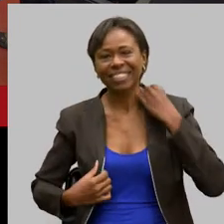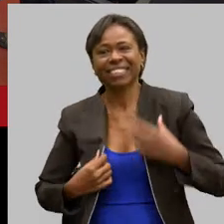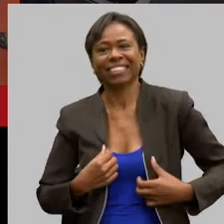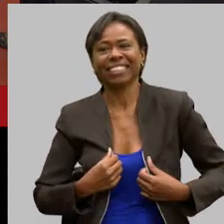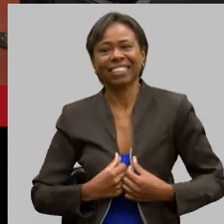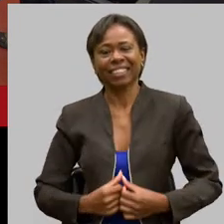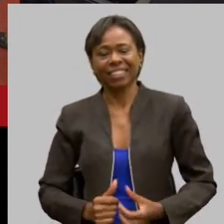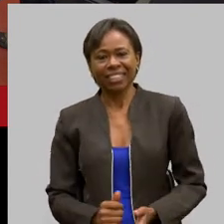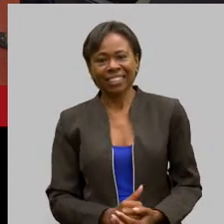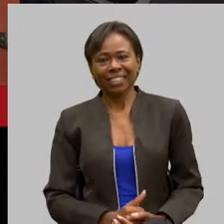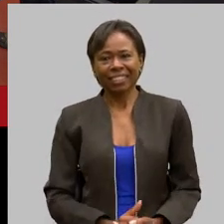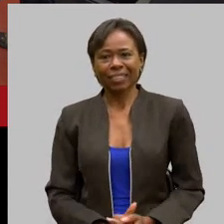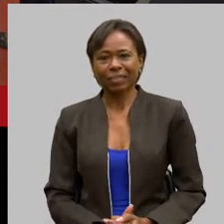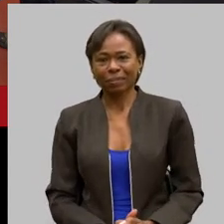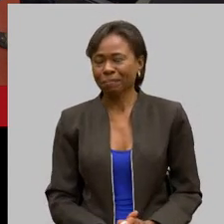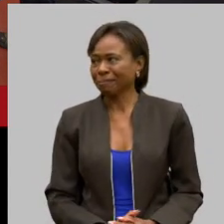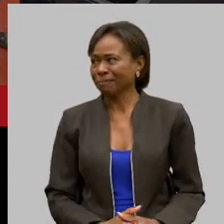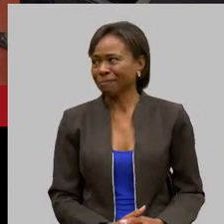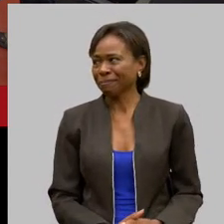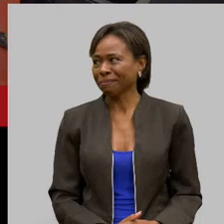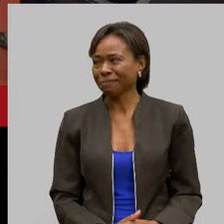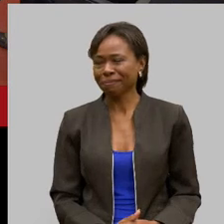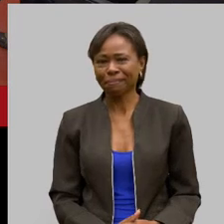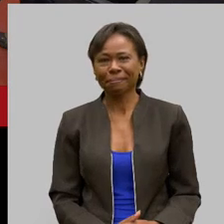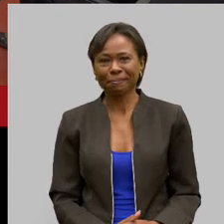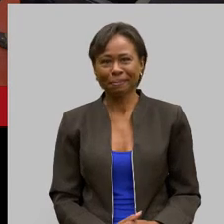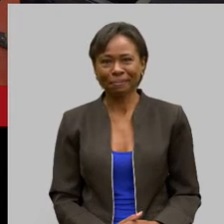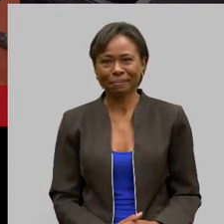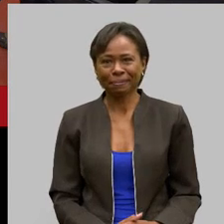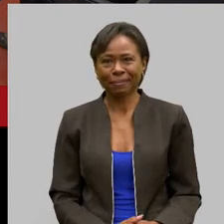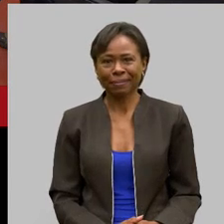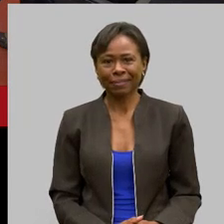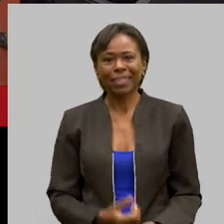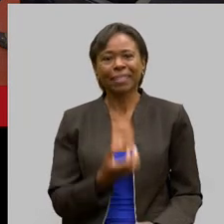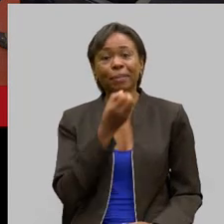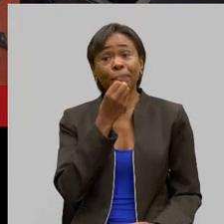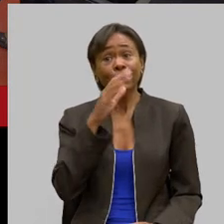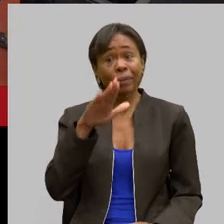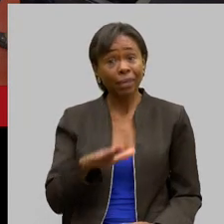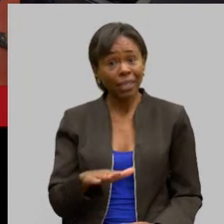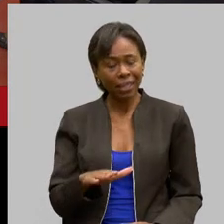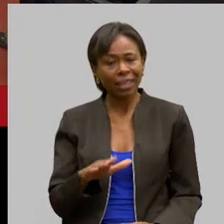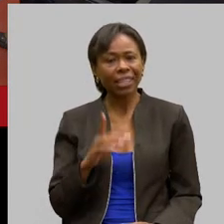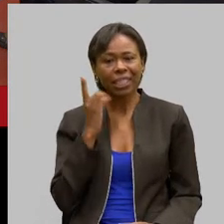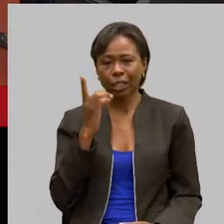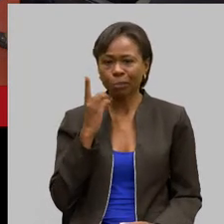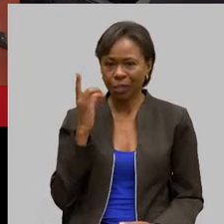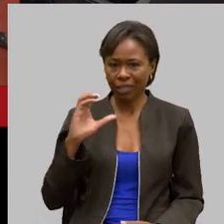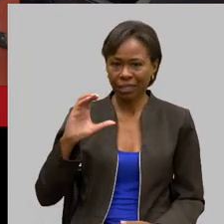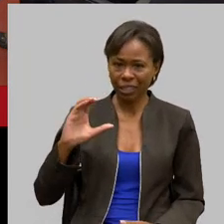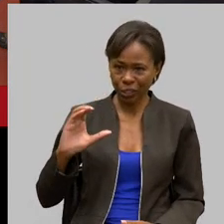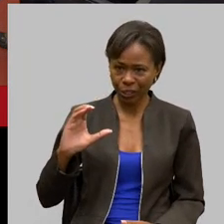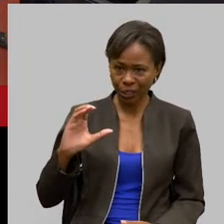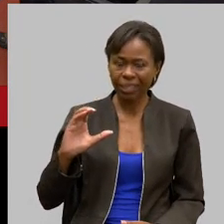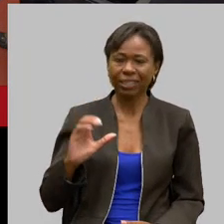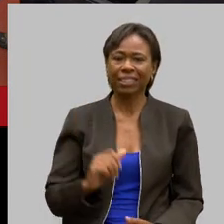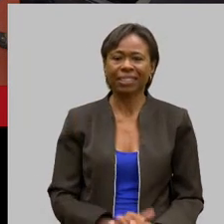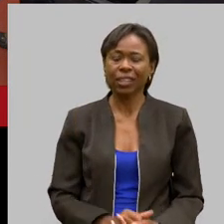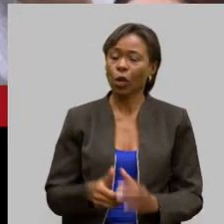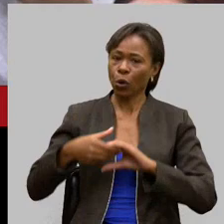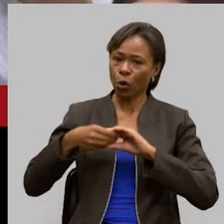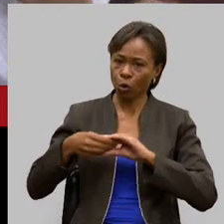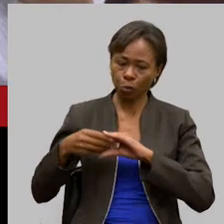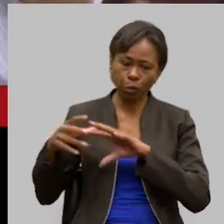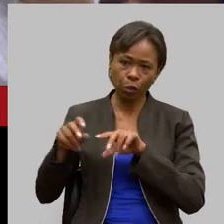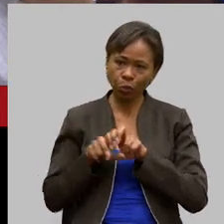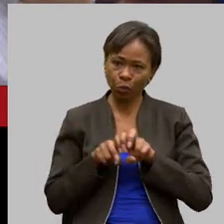Carandaí uma boa uma boa tarde deput qu todos